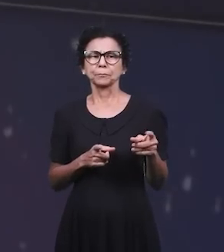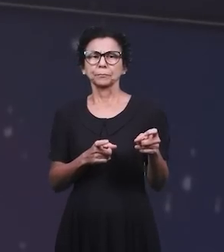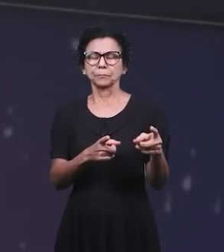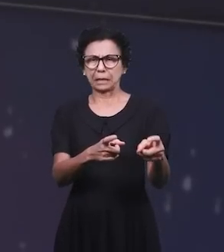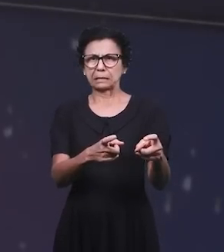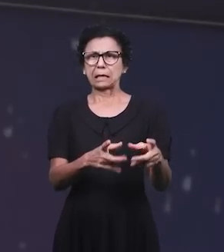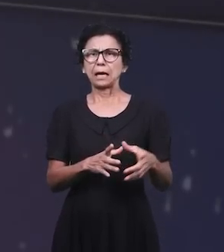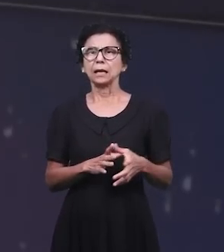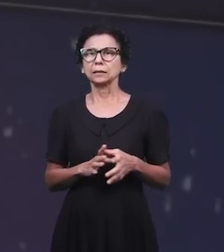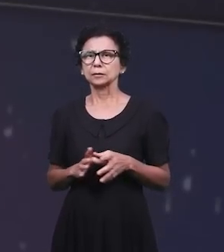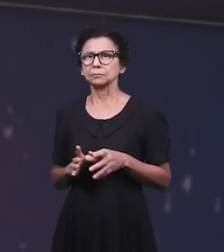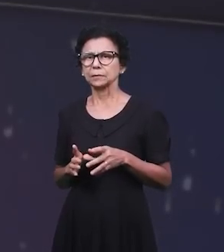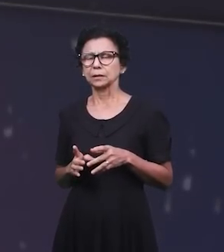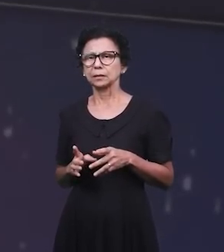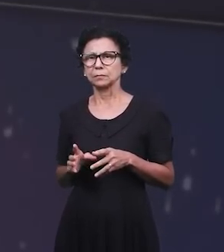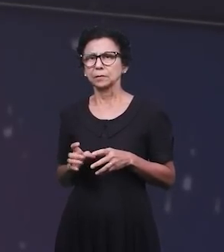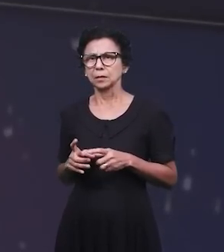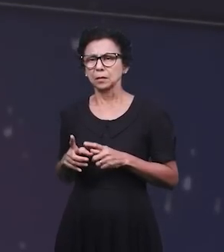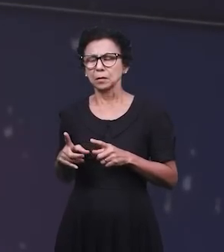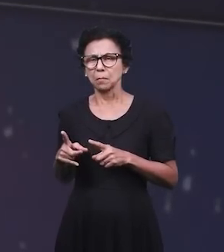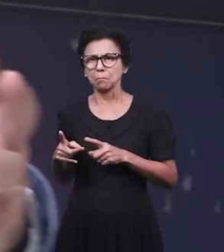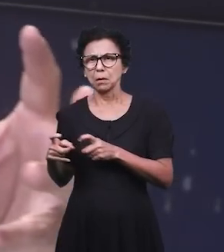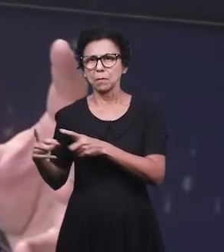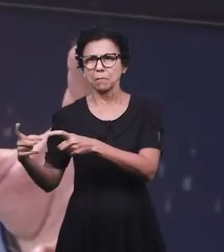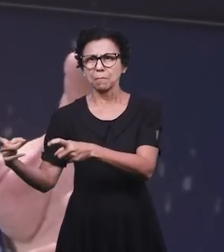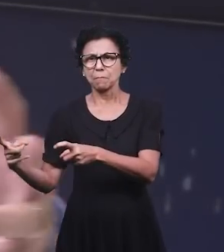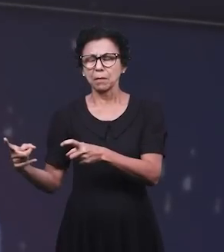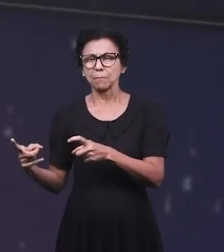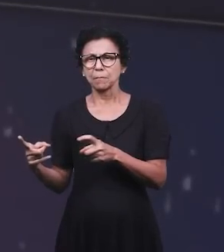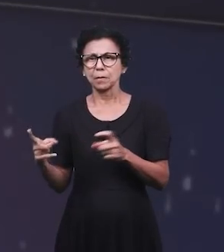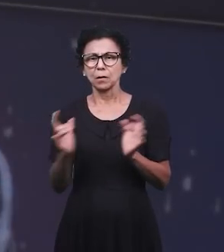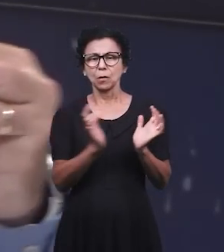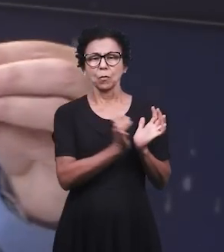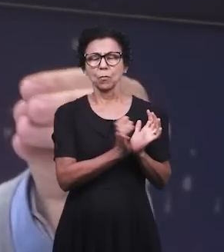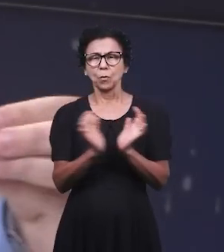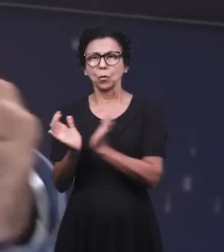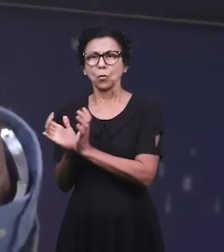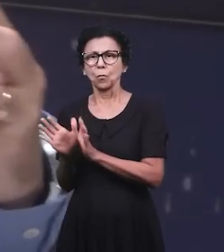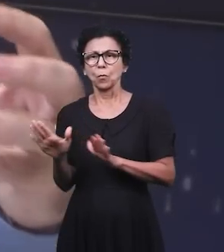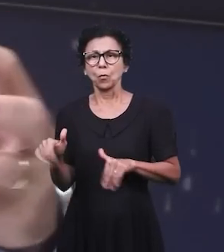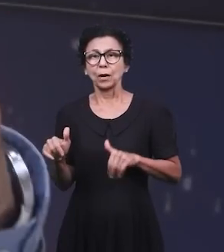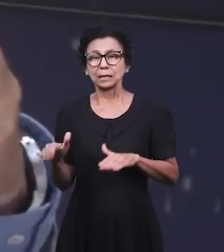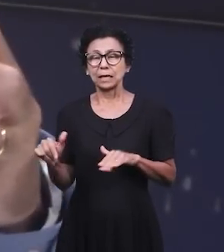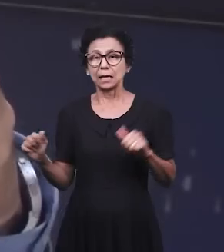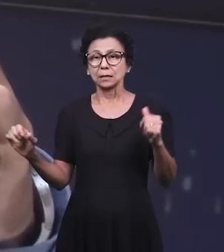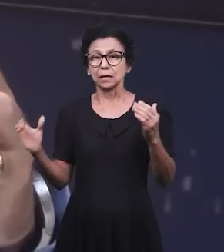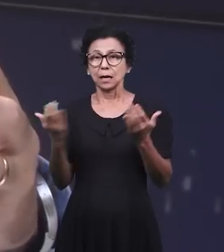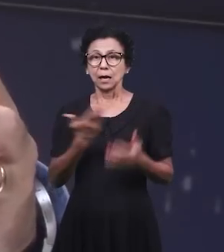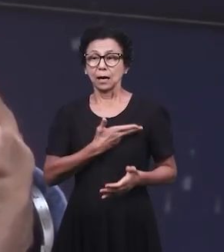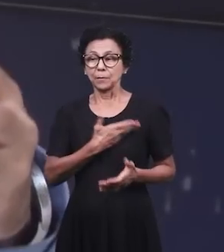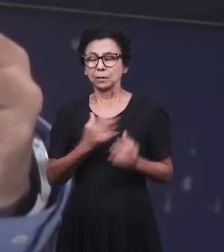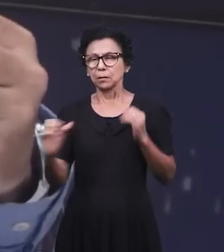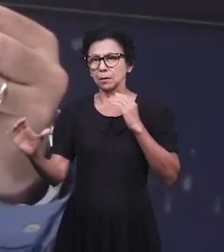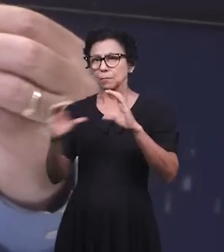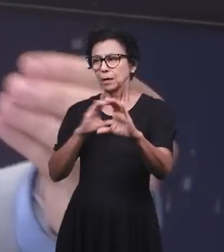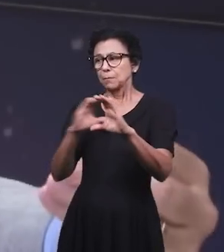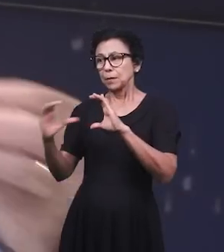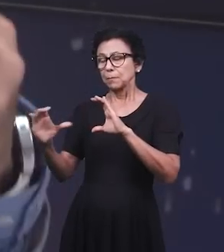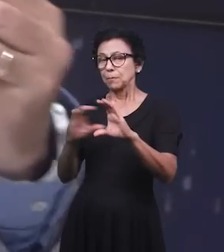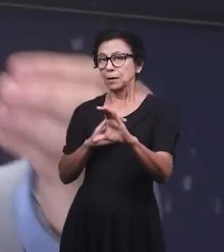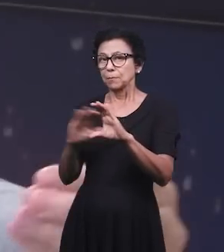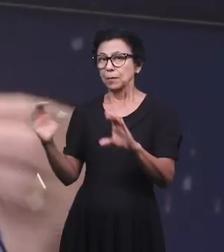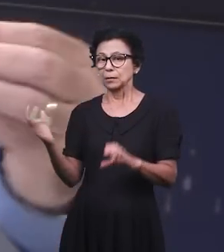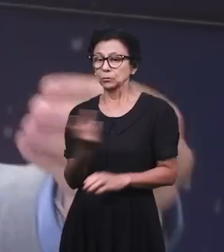precisavam de se comunicar de forma que aquela mensagem ficasse entendida